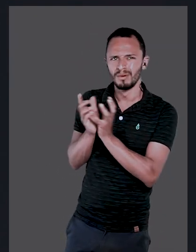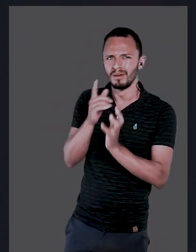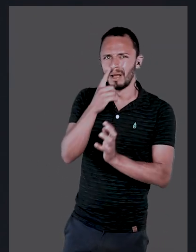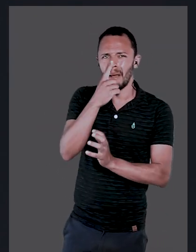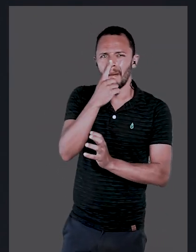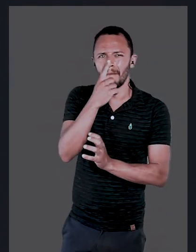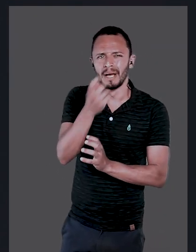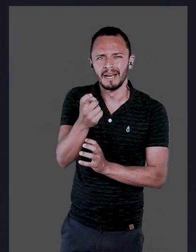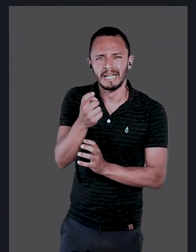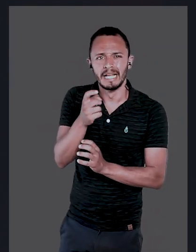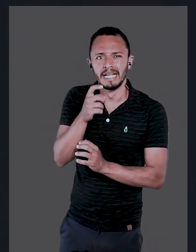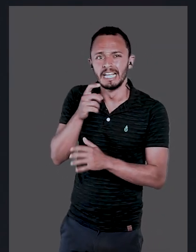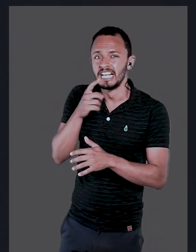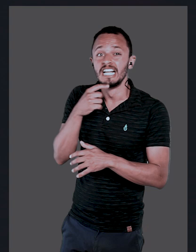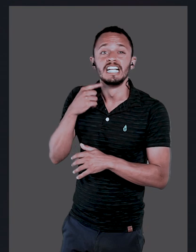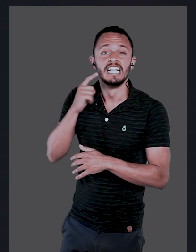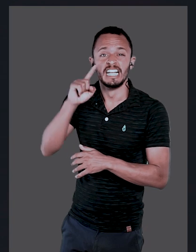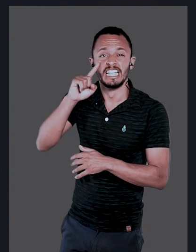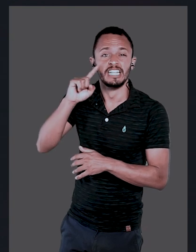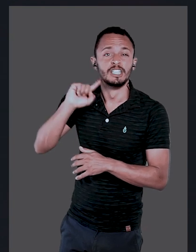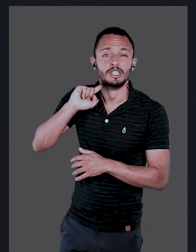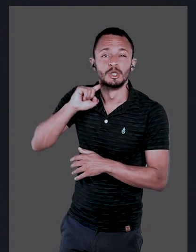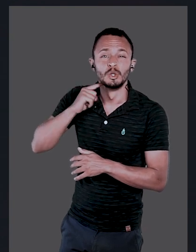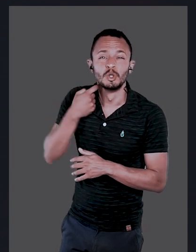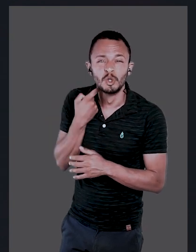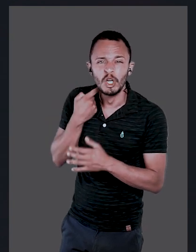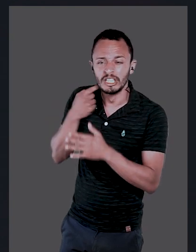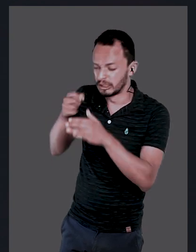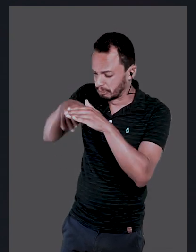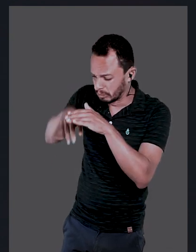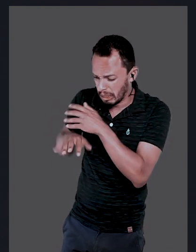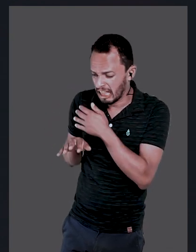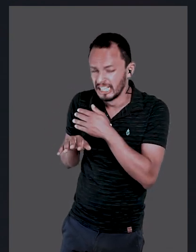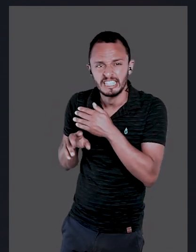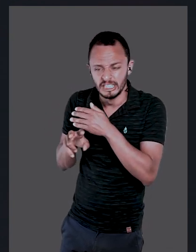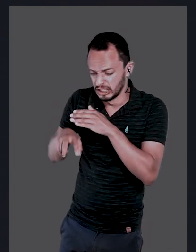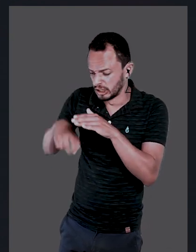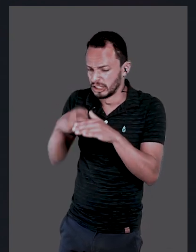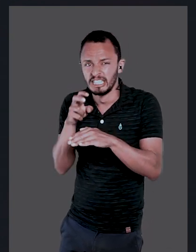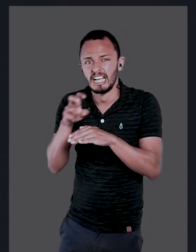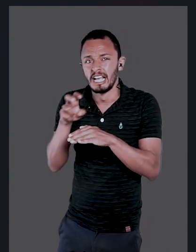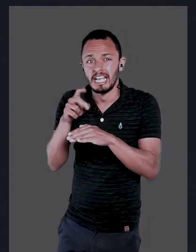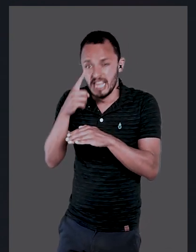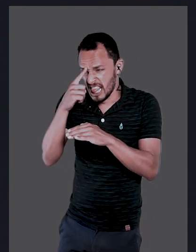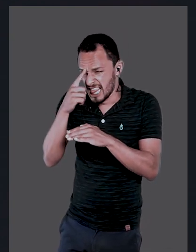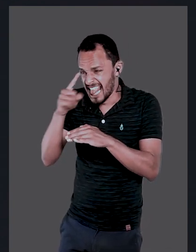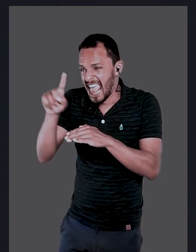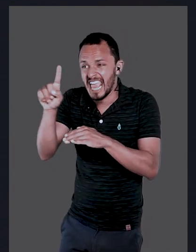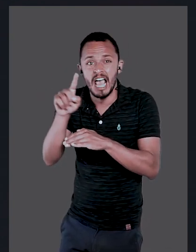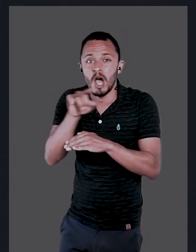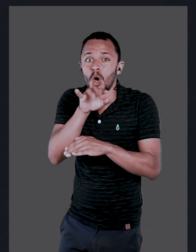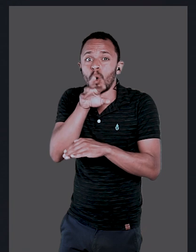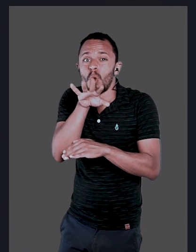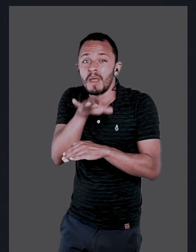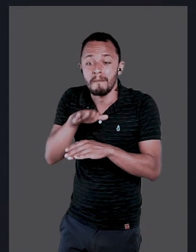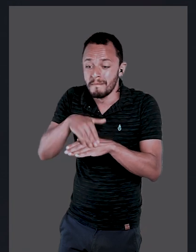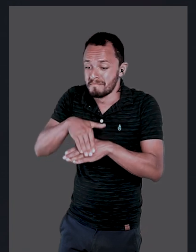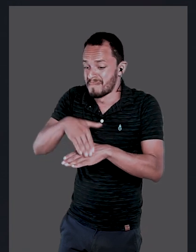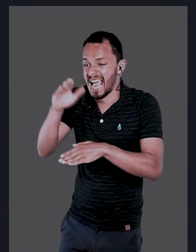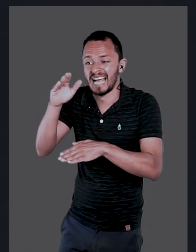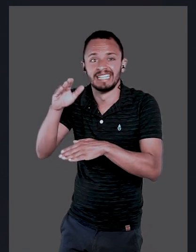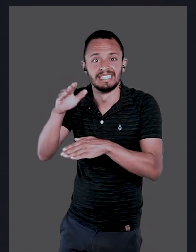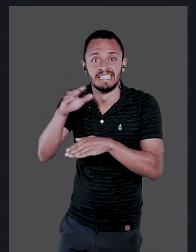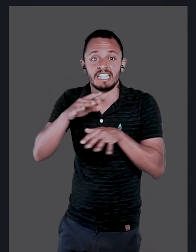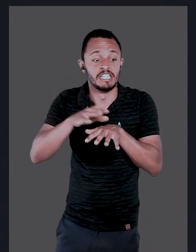medram, que parecem vir do esgoto e que medram as ideias mais nojentas